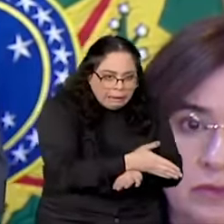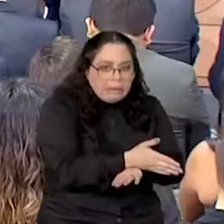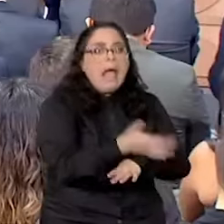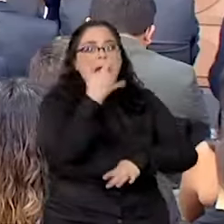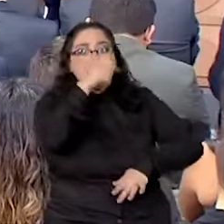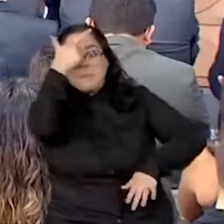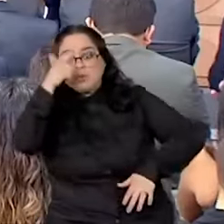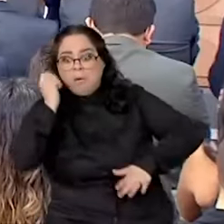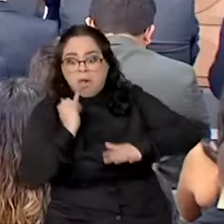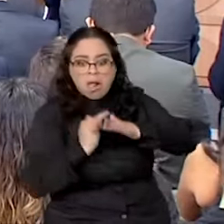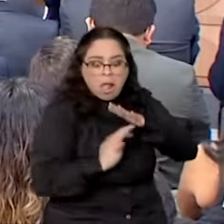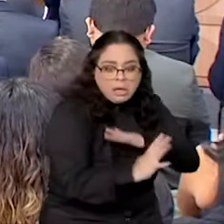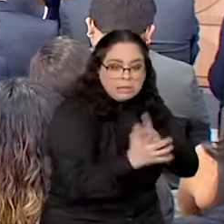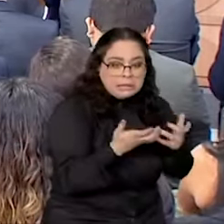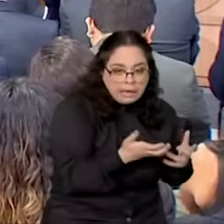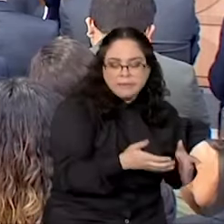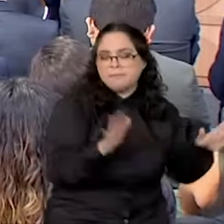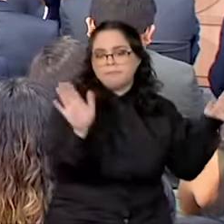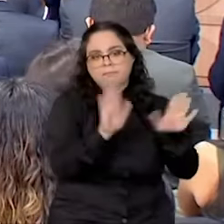atrativas.